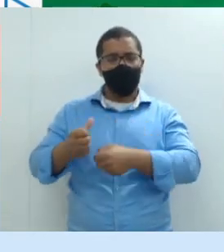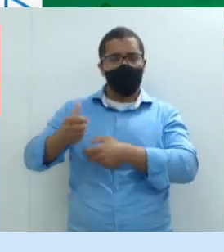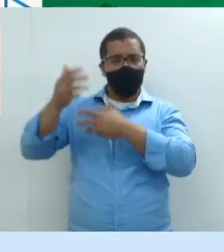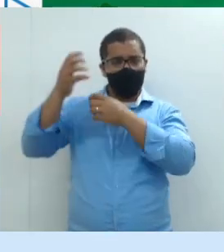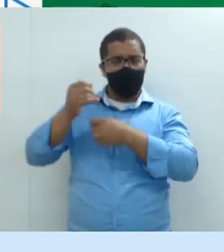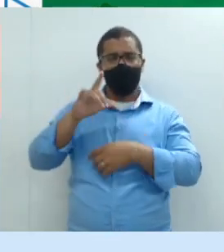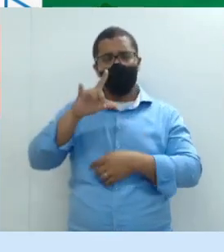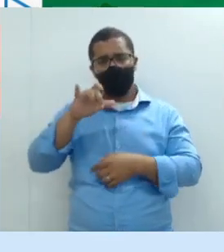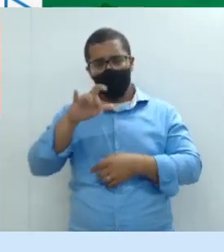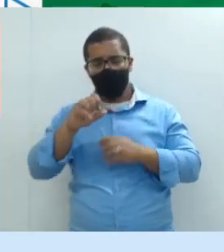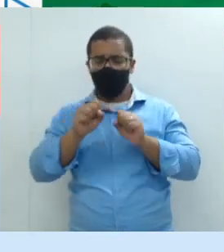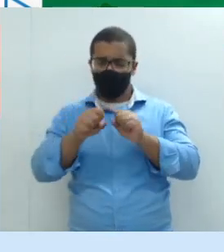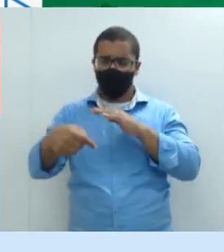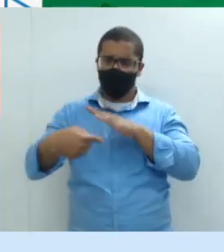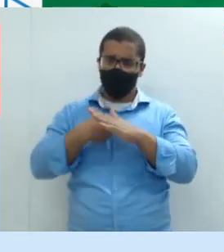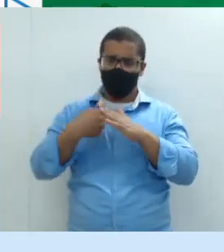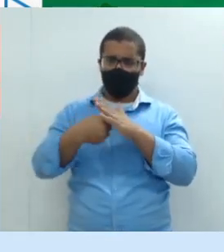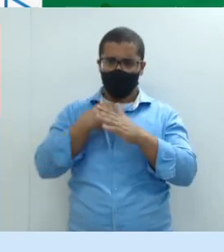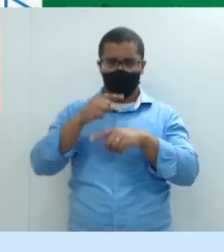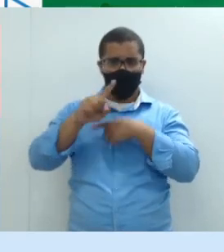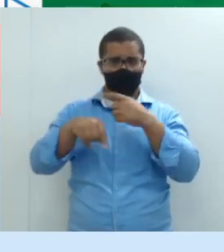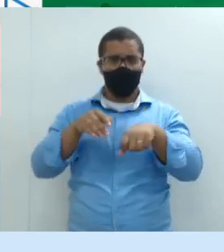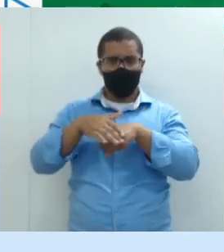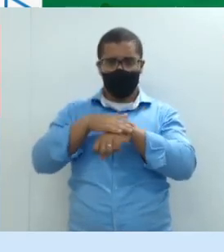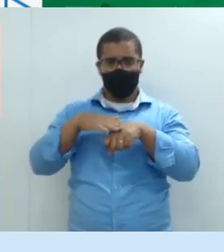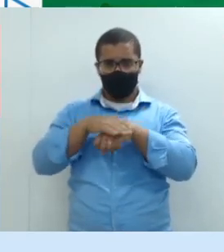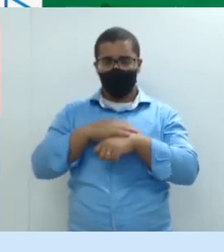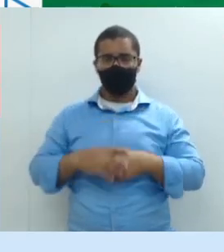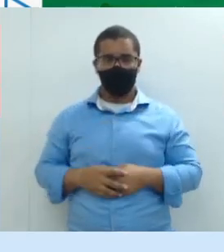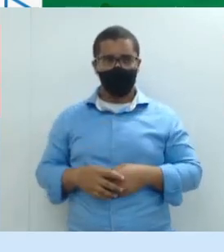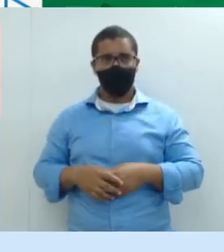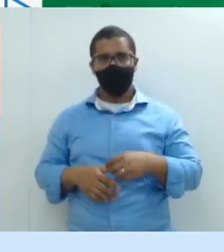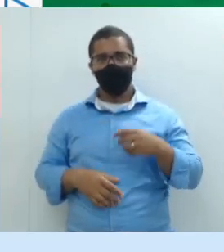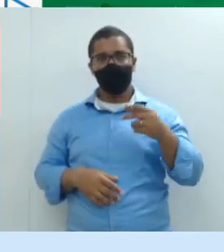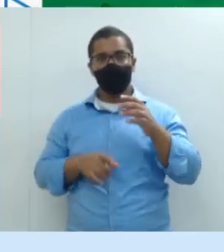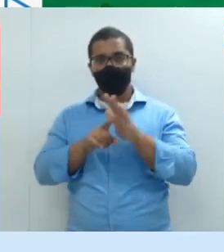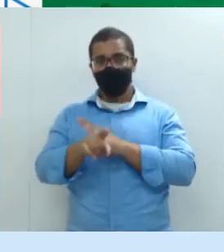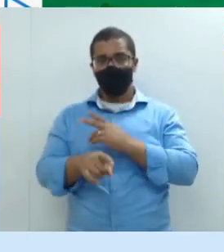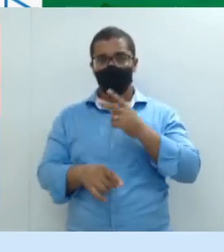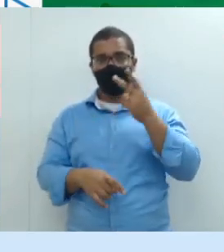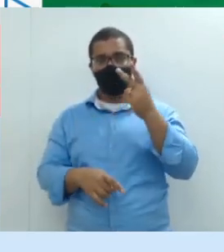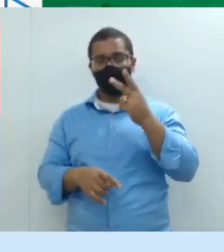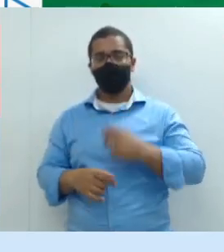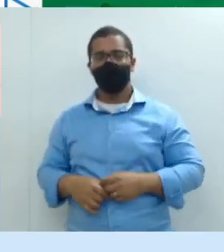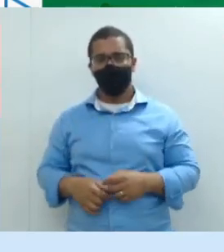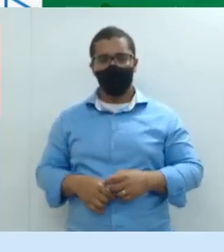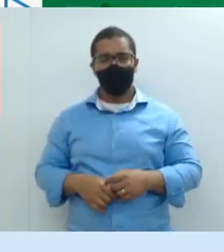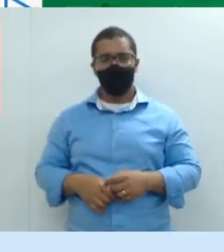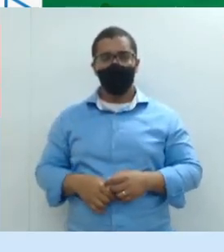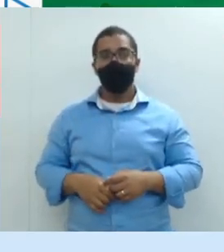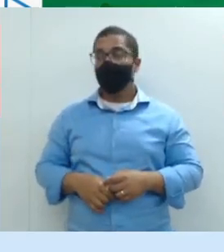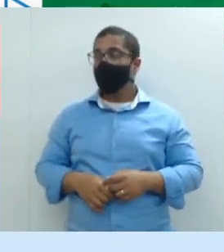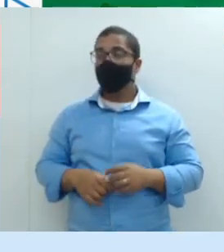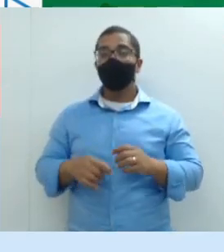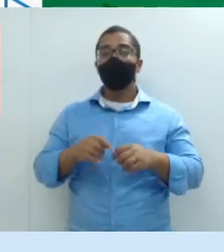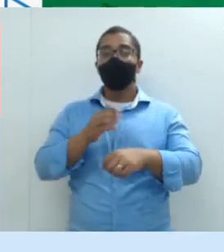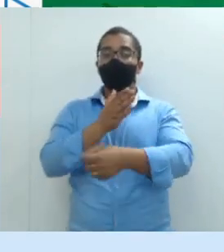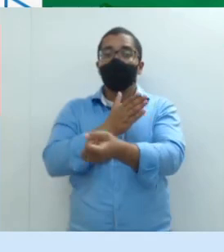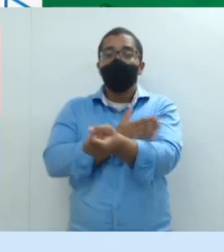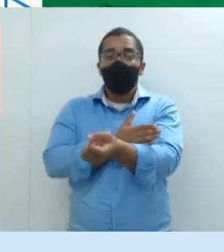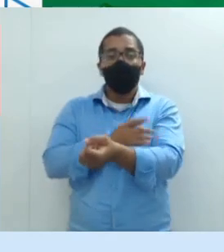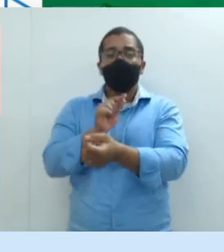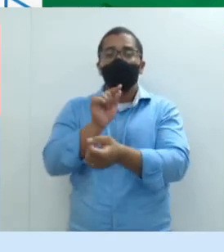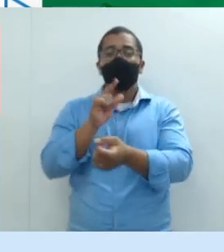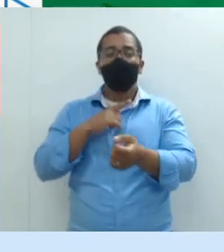no Instagram, enfim, vai lá e a gente conversa. Segunda questão da FGV. Na Idade Média, desenvolveram-se dentro